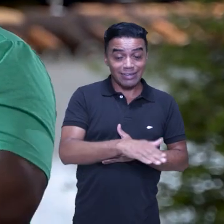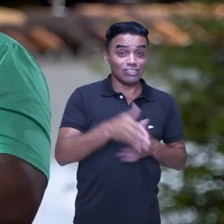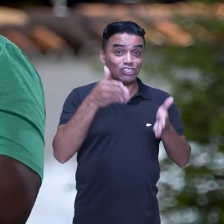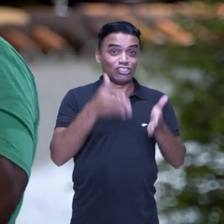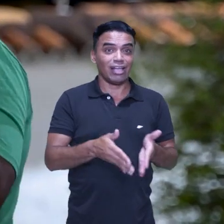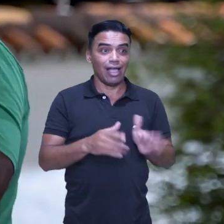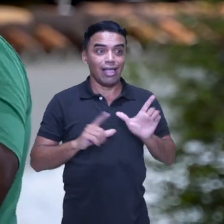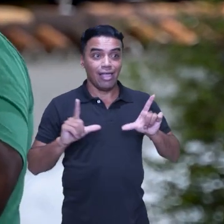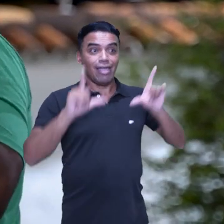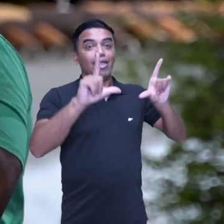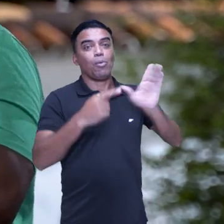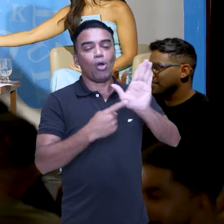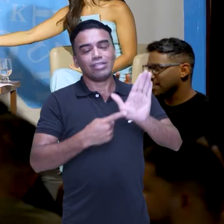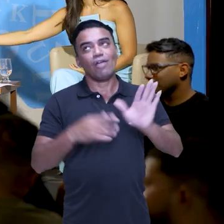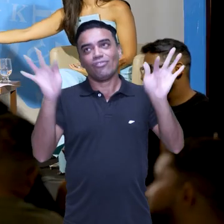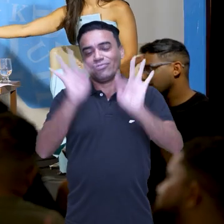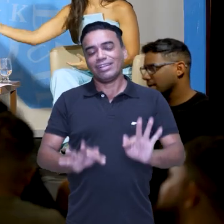para eles, eu vou ficar feliz. Muito obrigado.